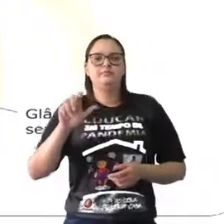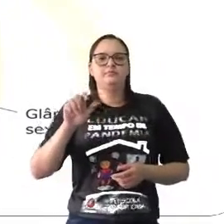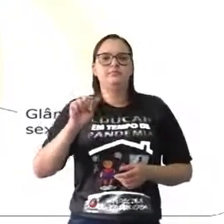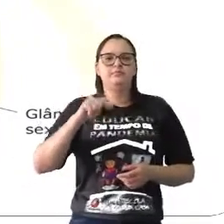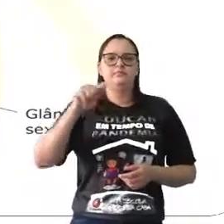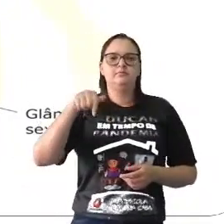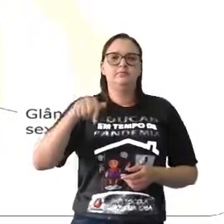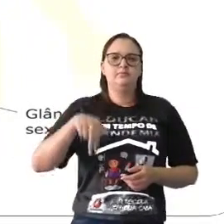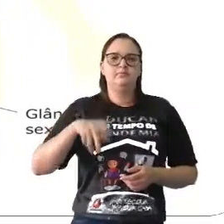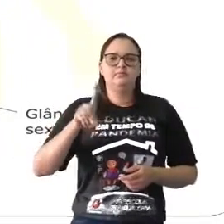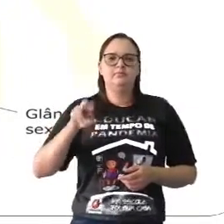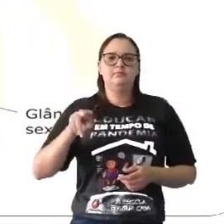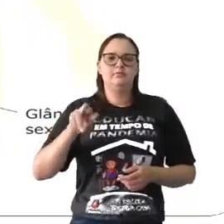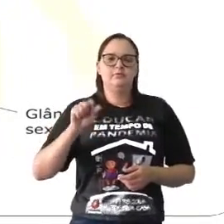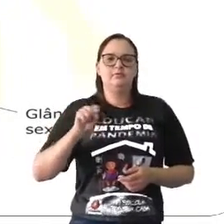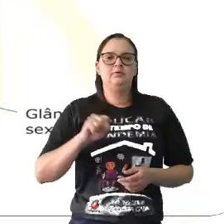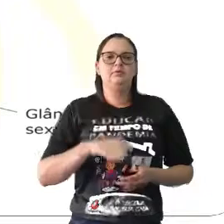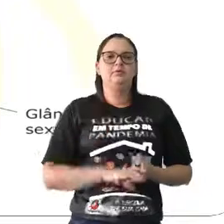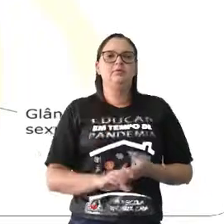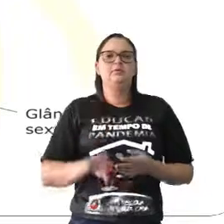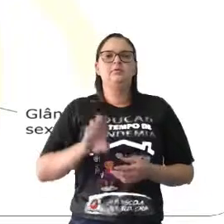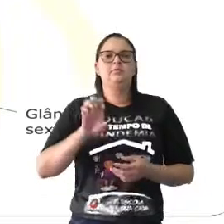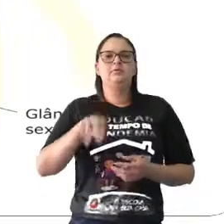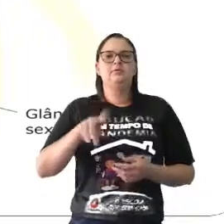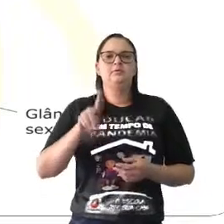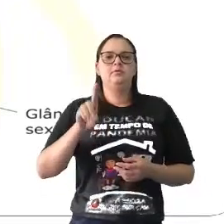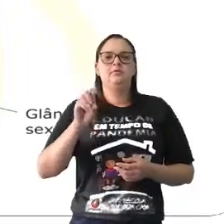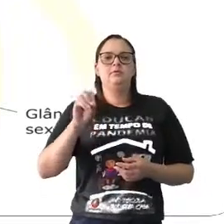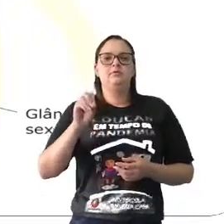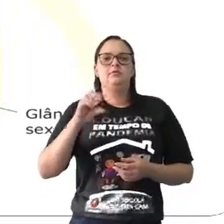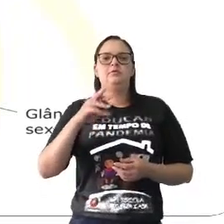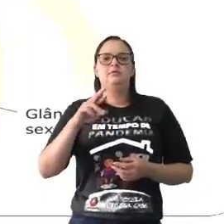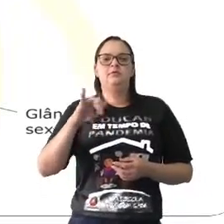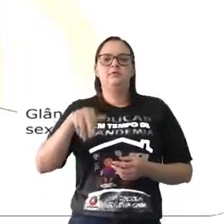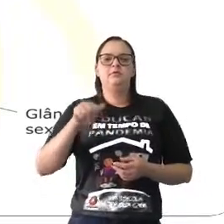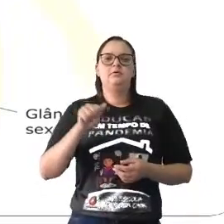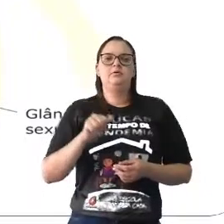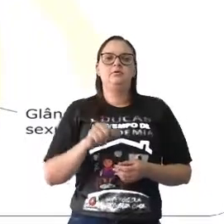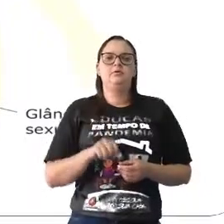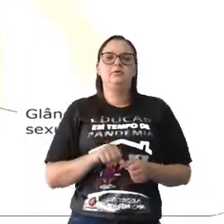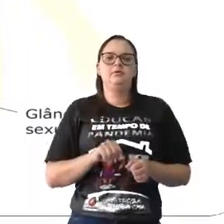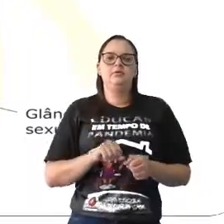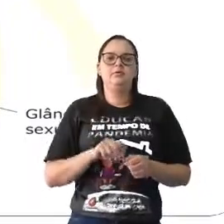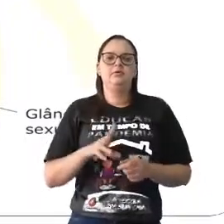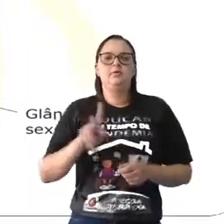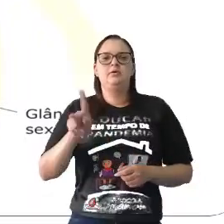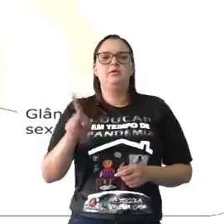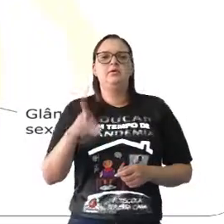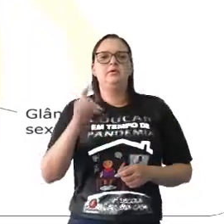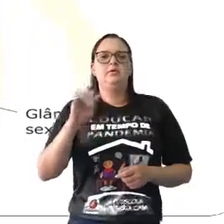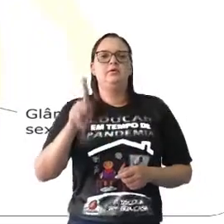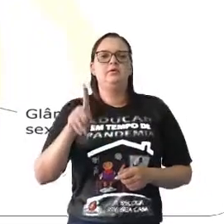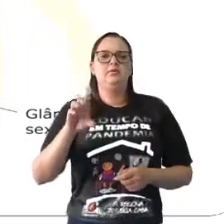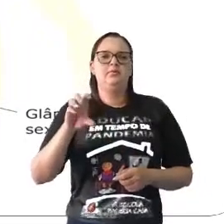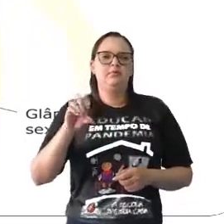a tireoide, a paratireoides, timo, suprarrenais, pâncreas e as glândulas sexuais. A hipófise